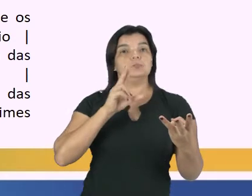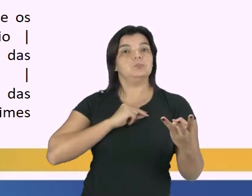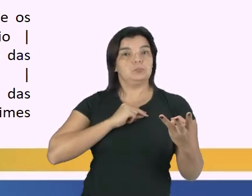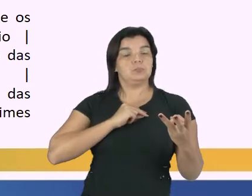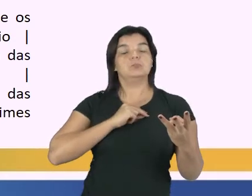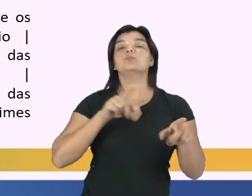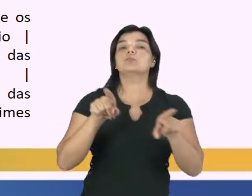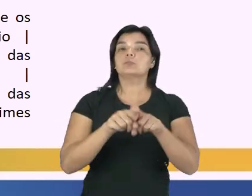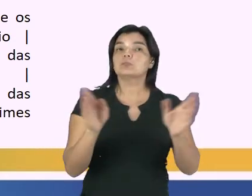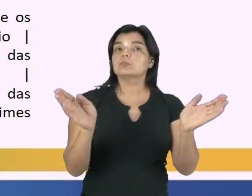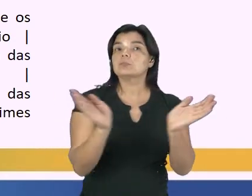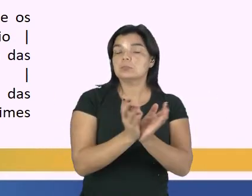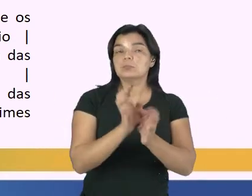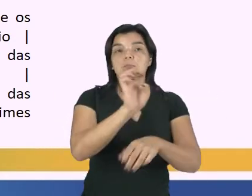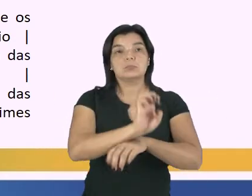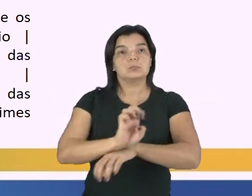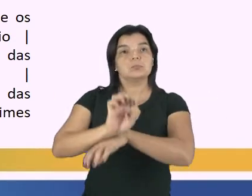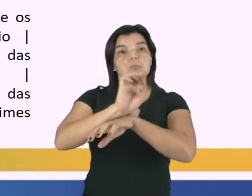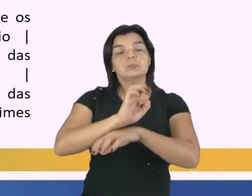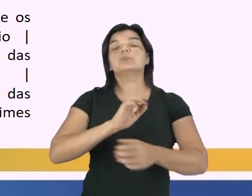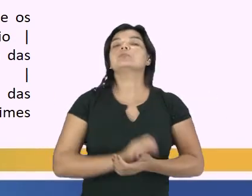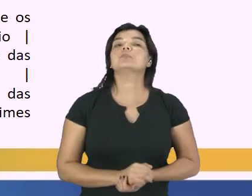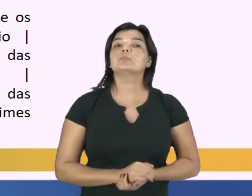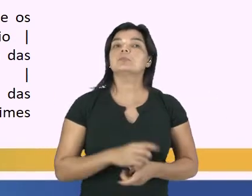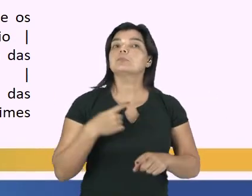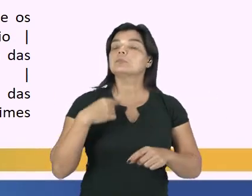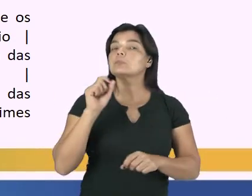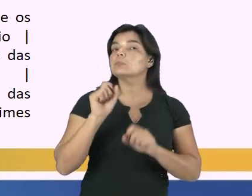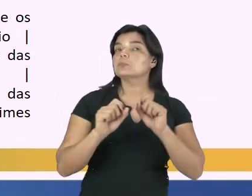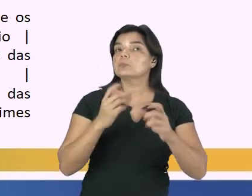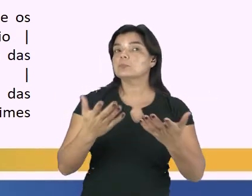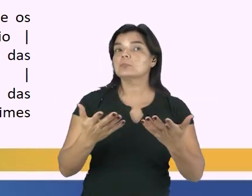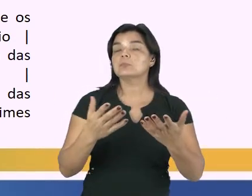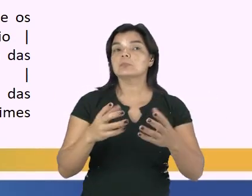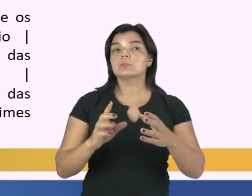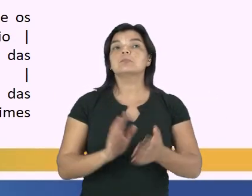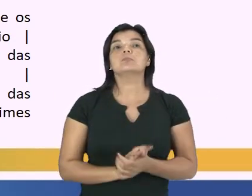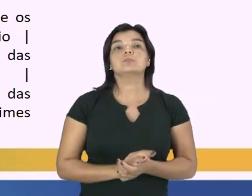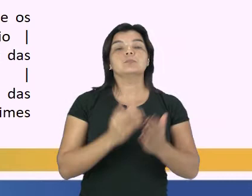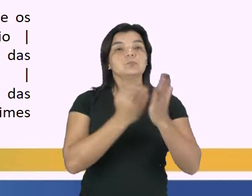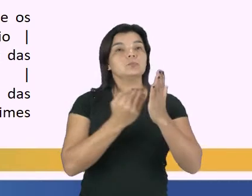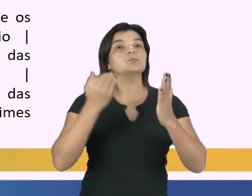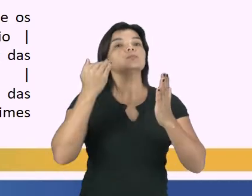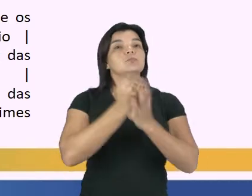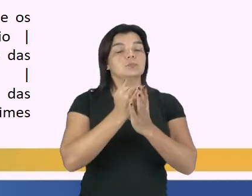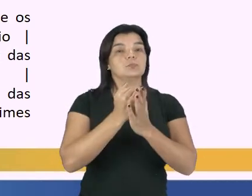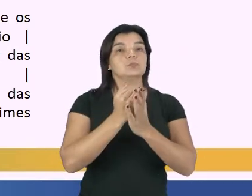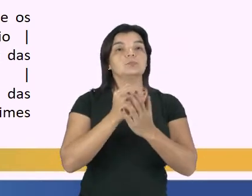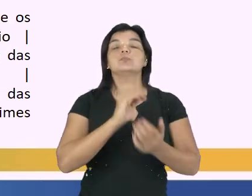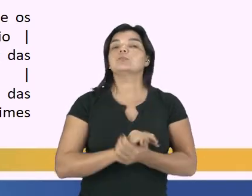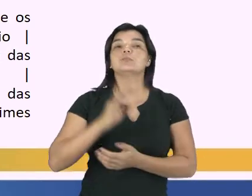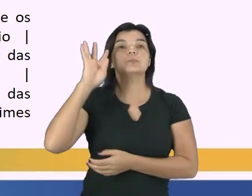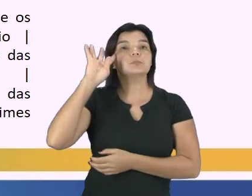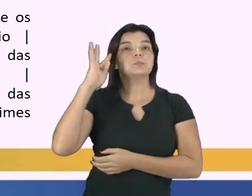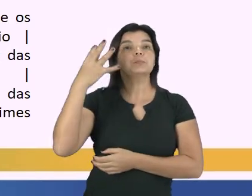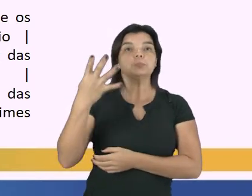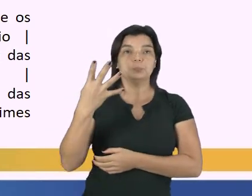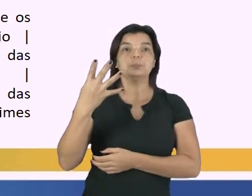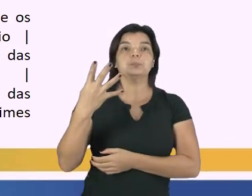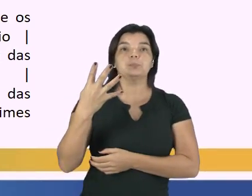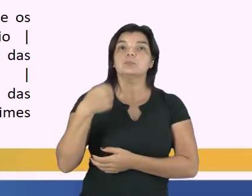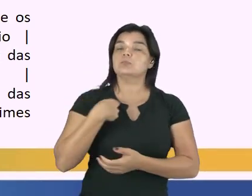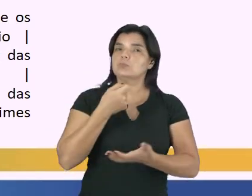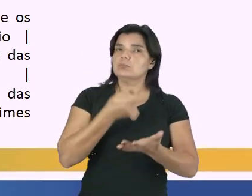quem for que faça parte da União Europeia. É estabelecida uma unidade supranacional estabelecida e as decisões